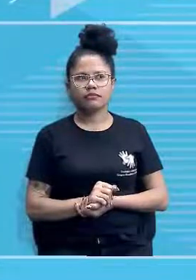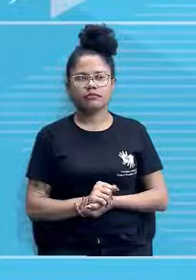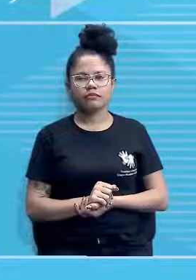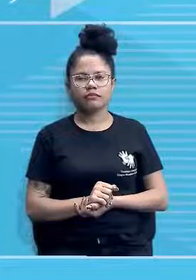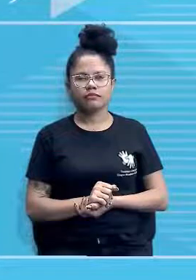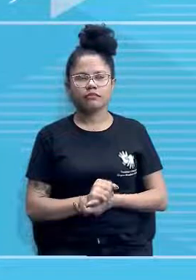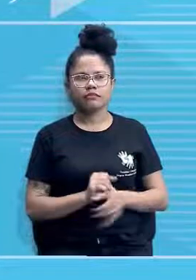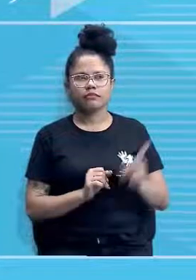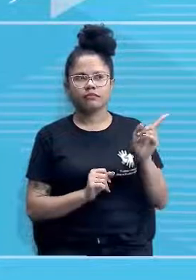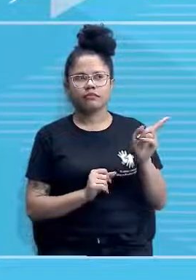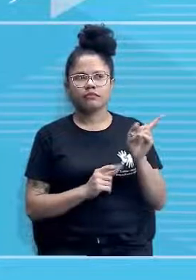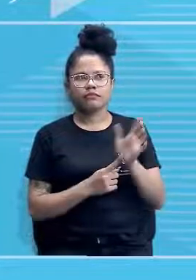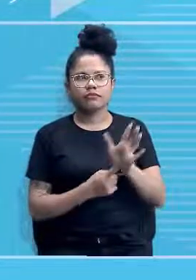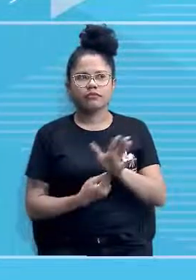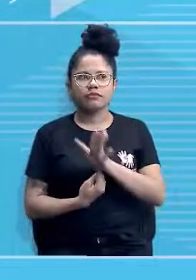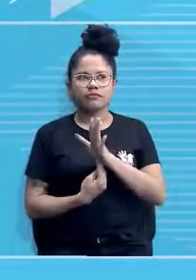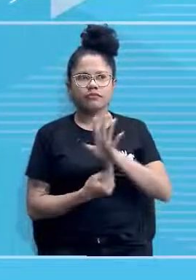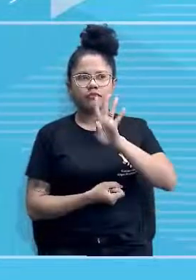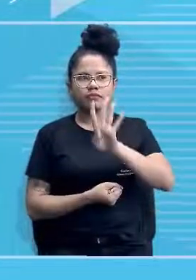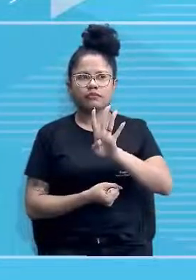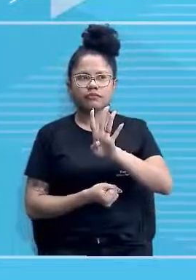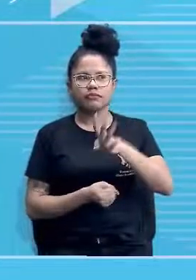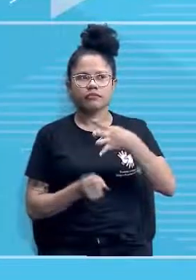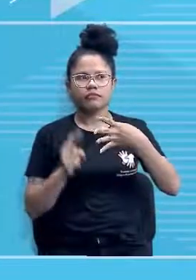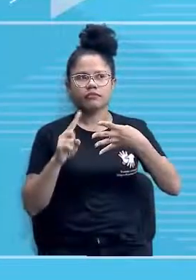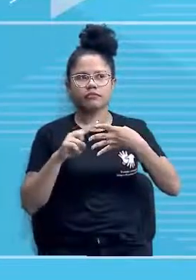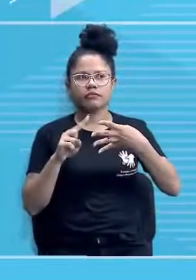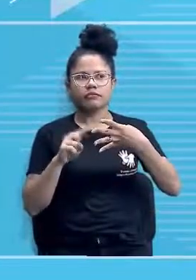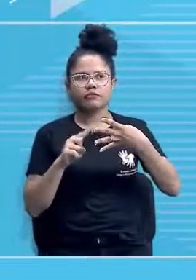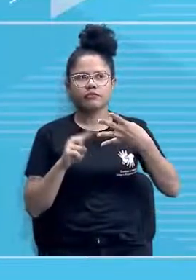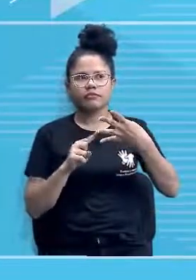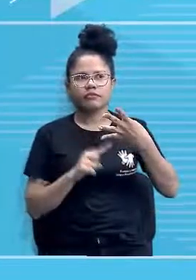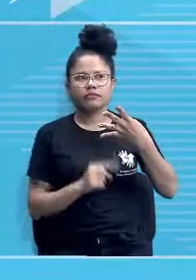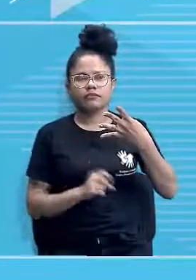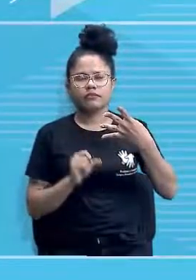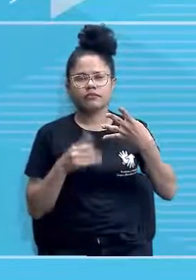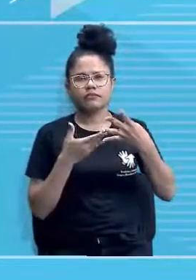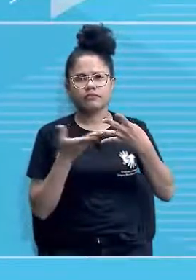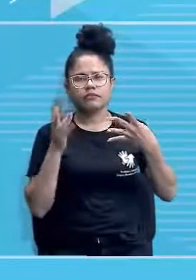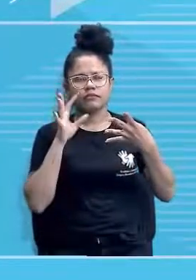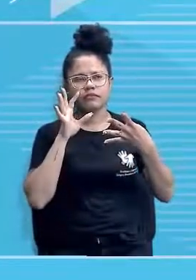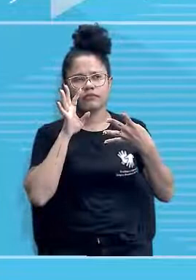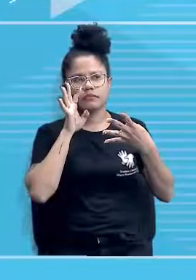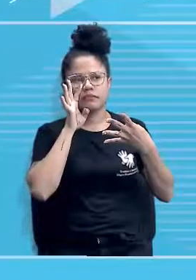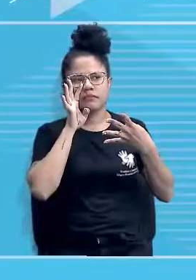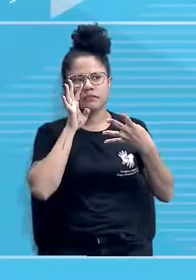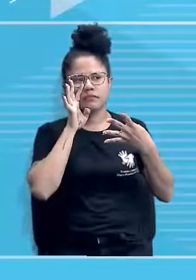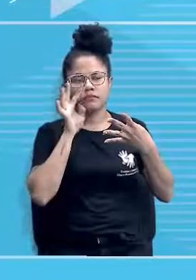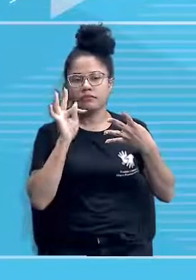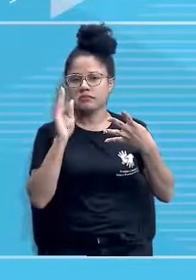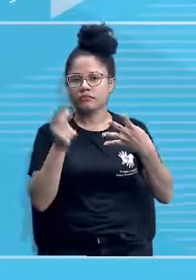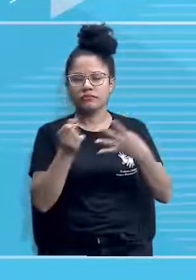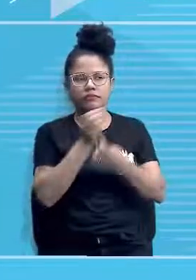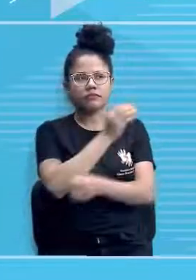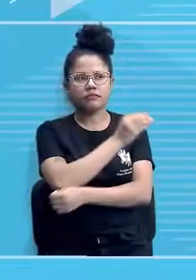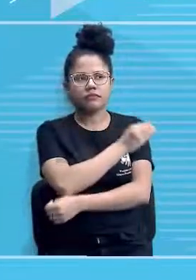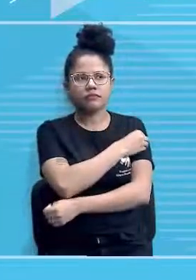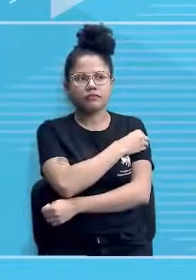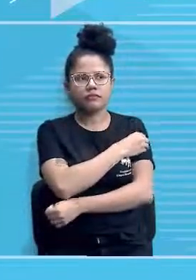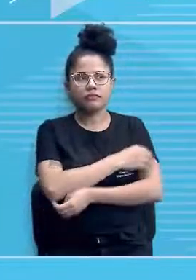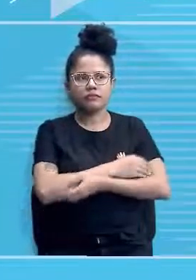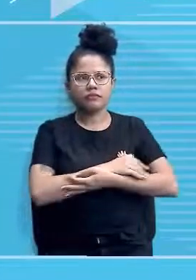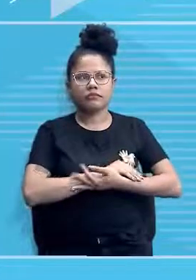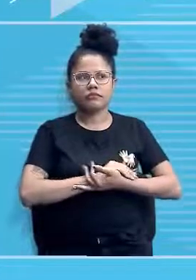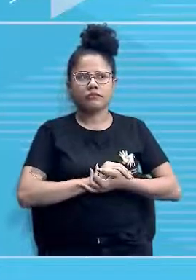aí ele coloca esse quadro compostos se você observar todos eles aqui são alcoóis terminem